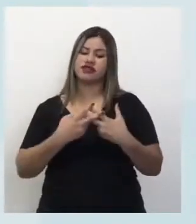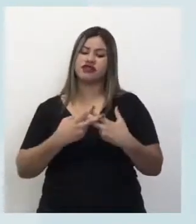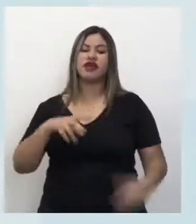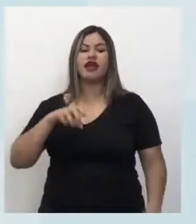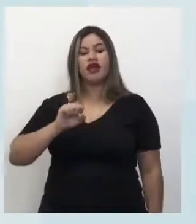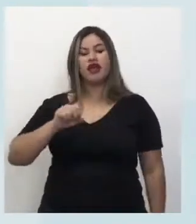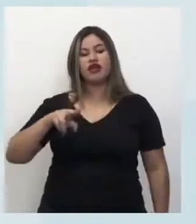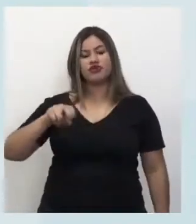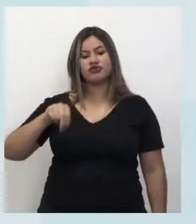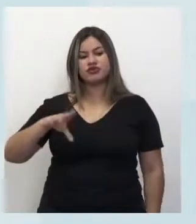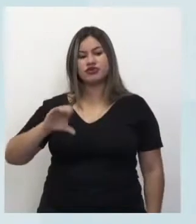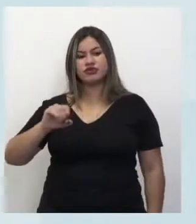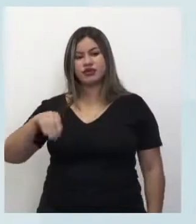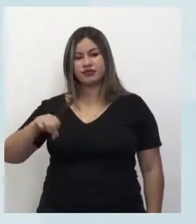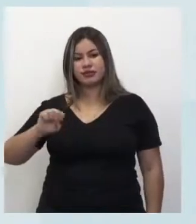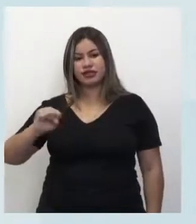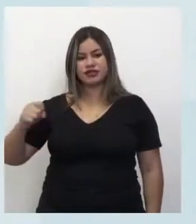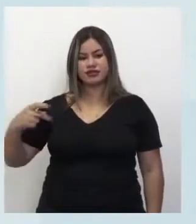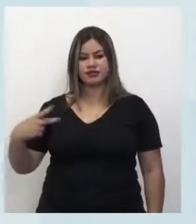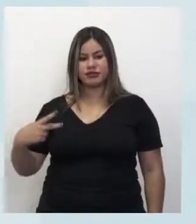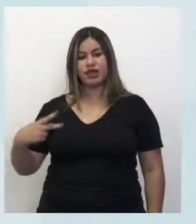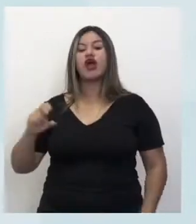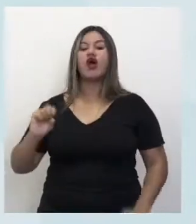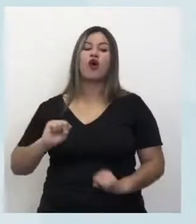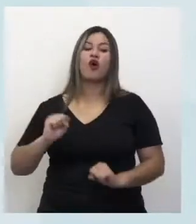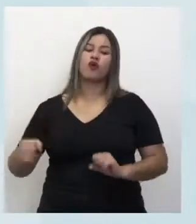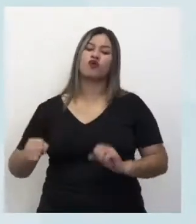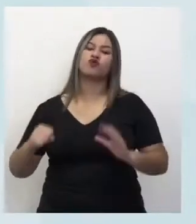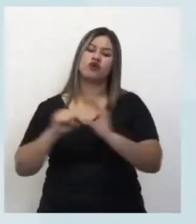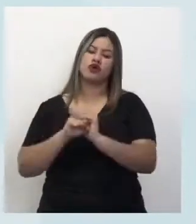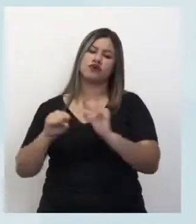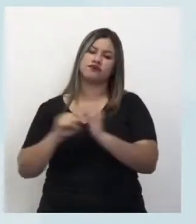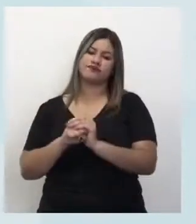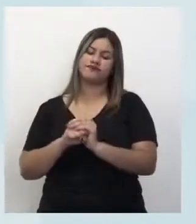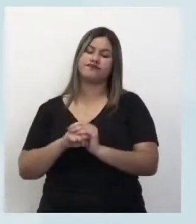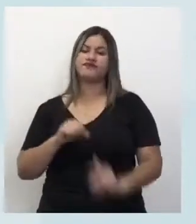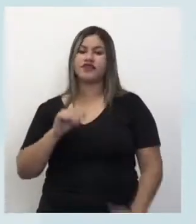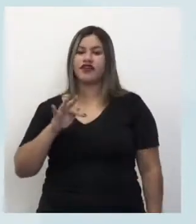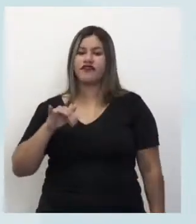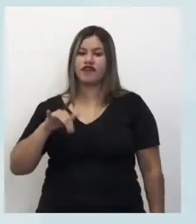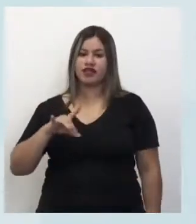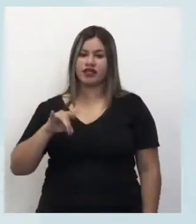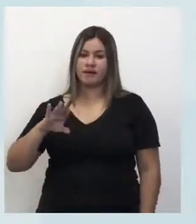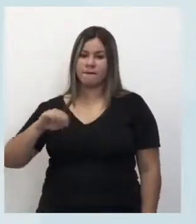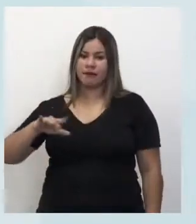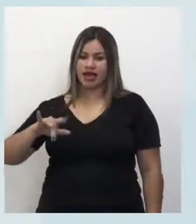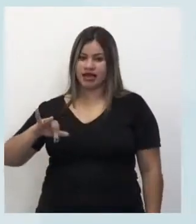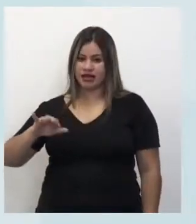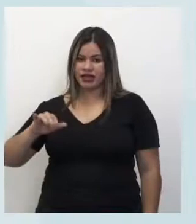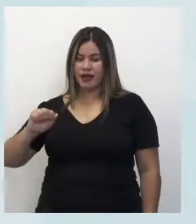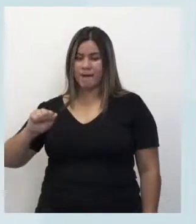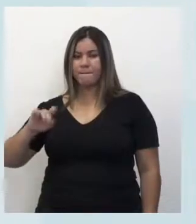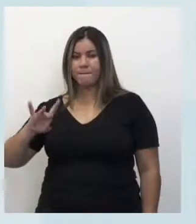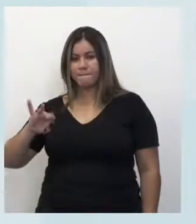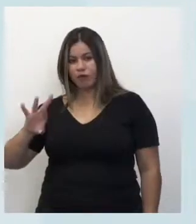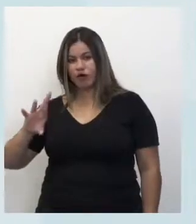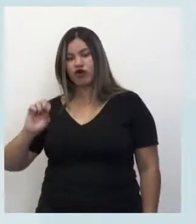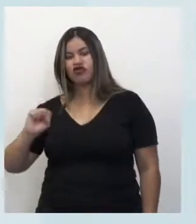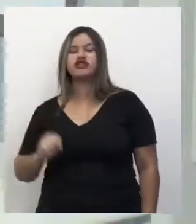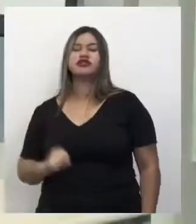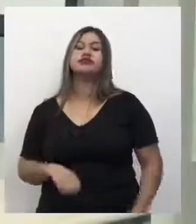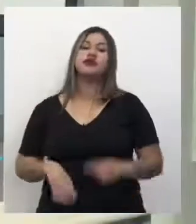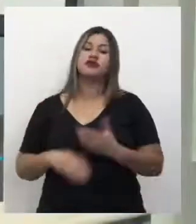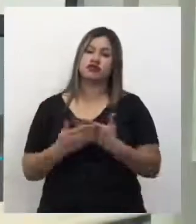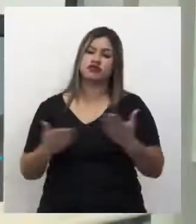MSP, ou no @Fernanda_Maria Borges, vocês já conhecem meu Instagram. Manda um projeto, um desenho com a técnica de